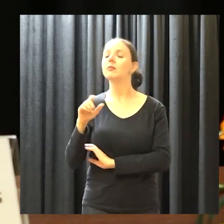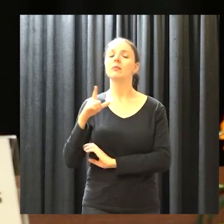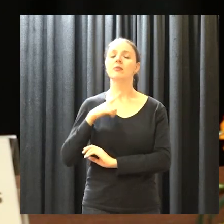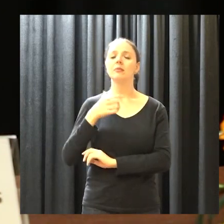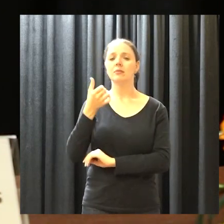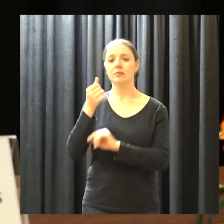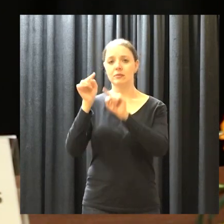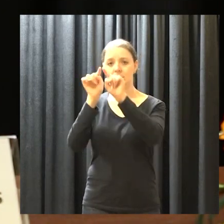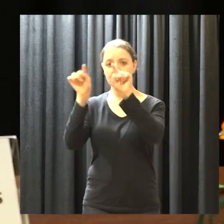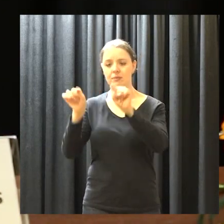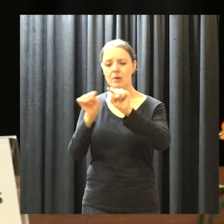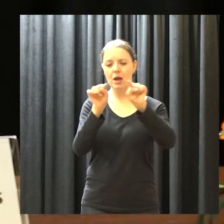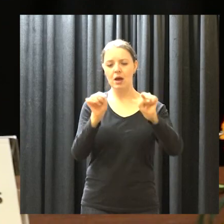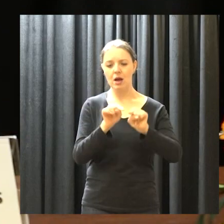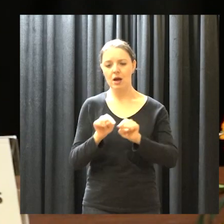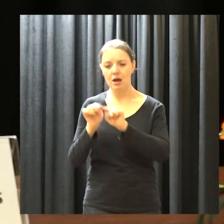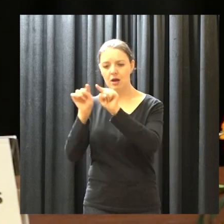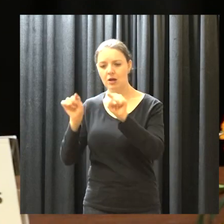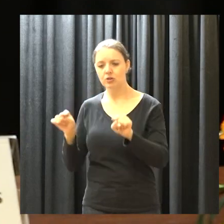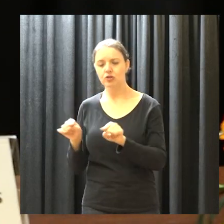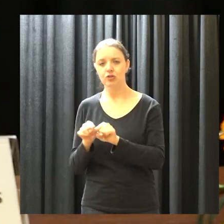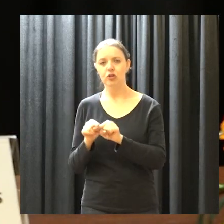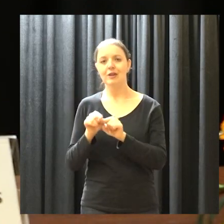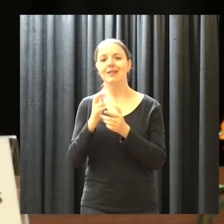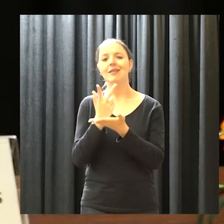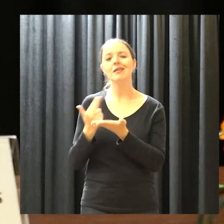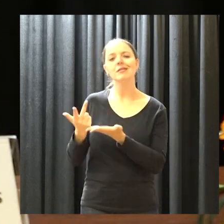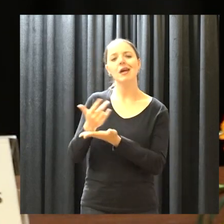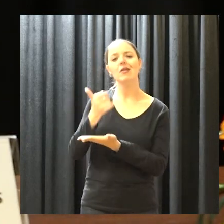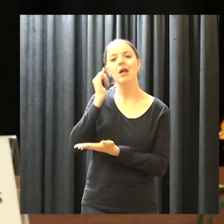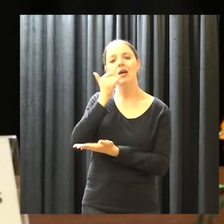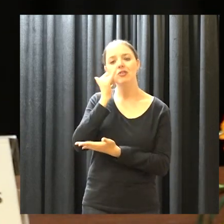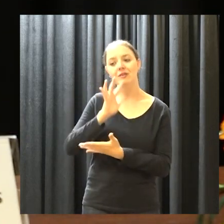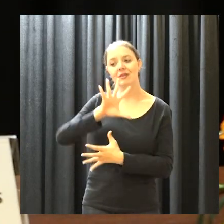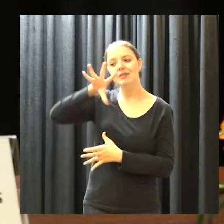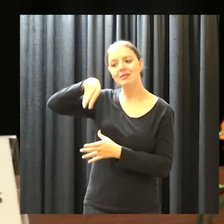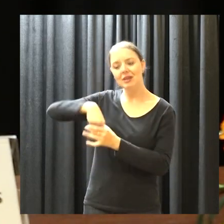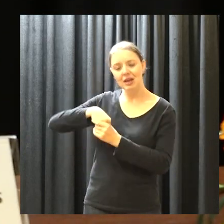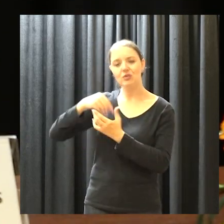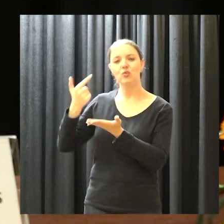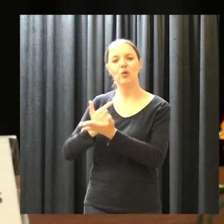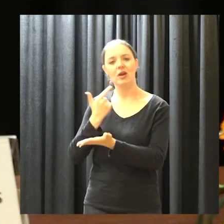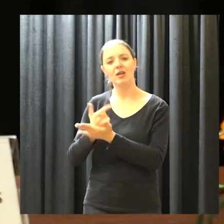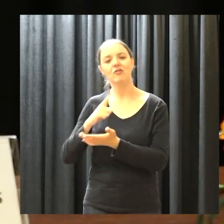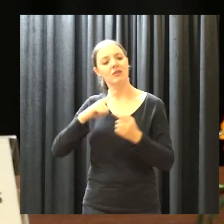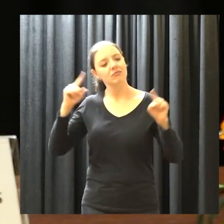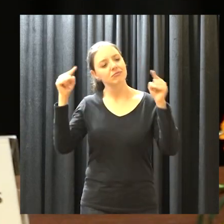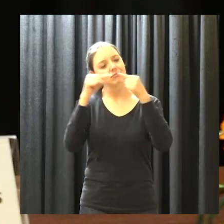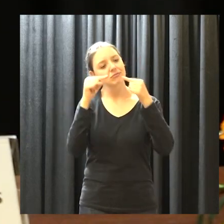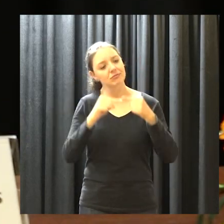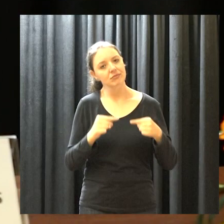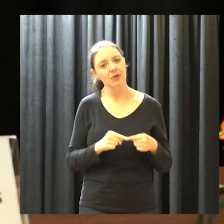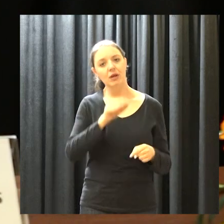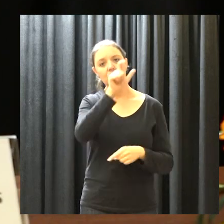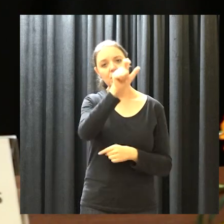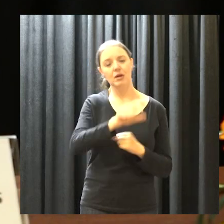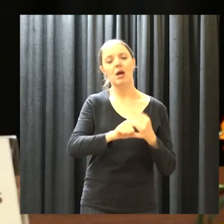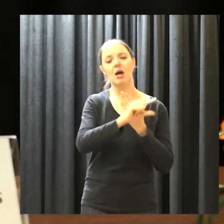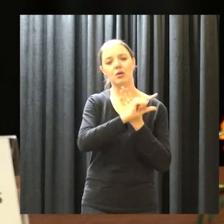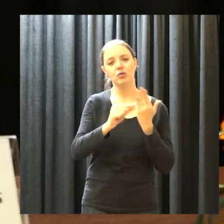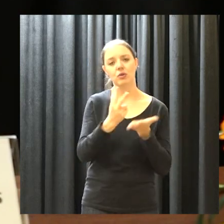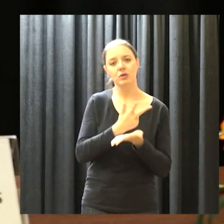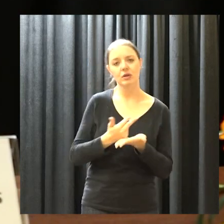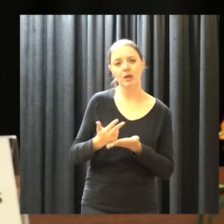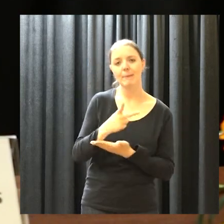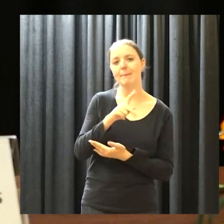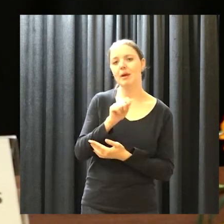cujas narrativas vão aparecer no e-book. São desenhos que foram feitos pela Paloma Barbosa, uma mulher também com